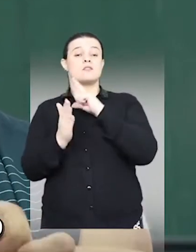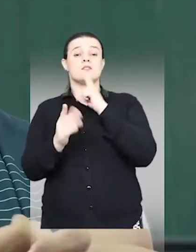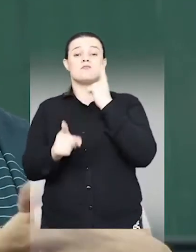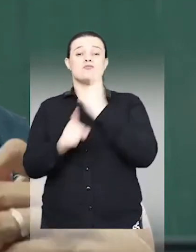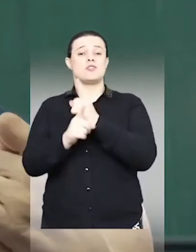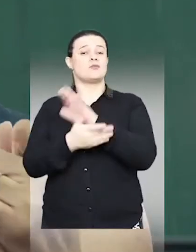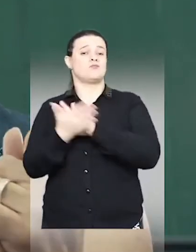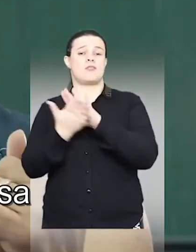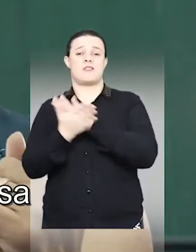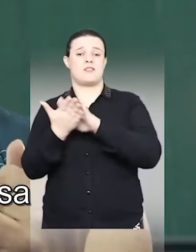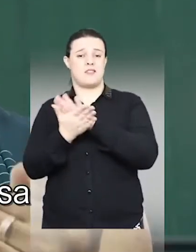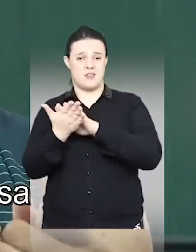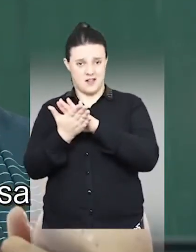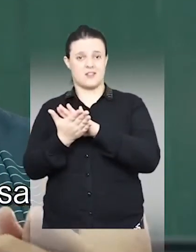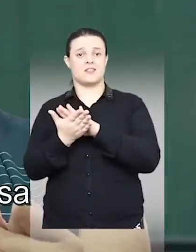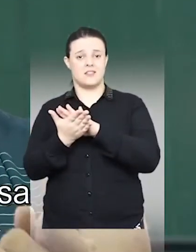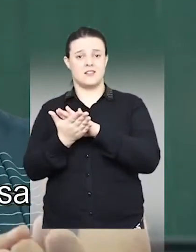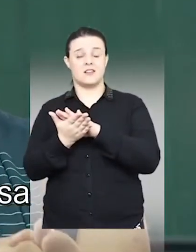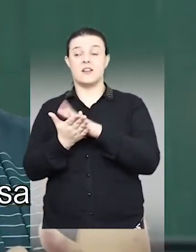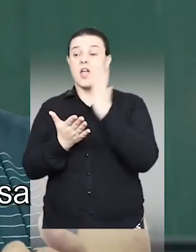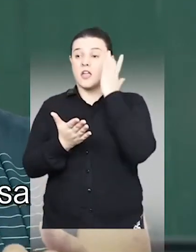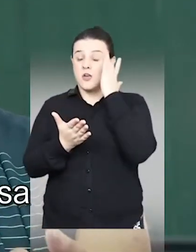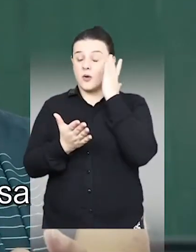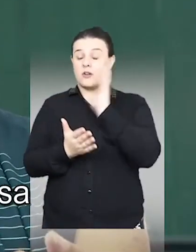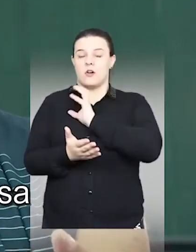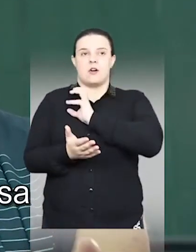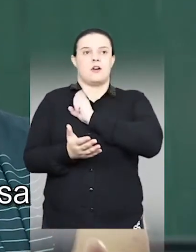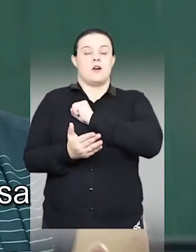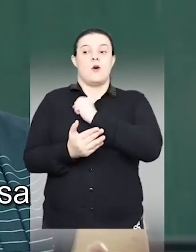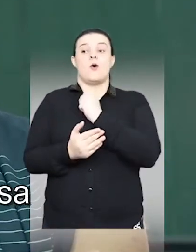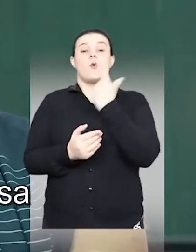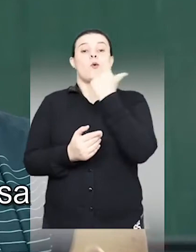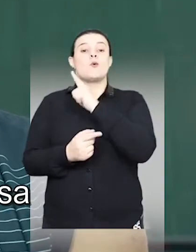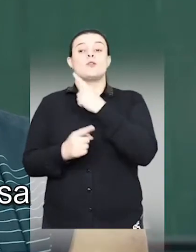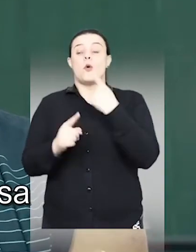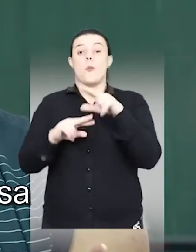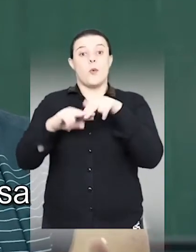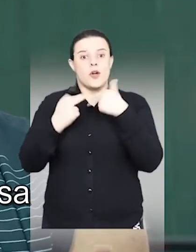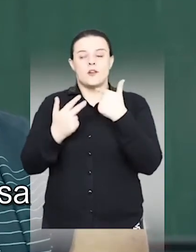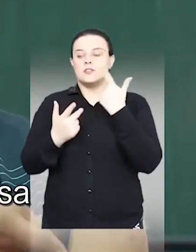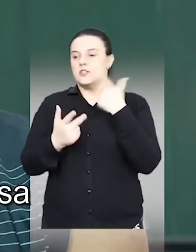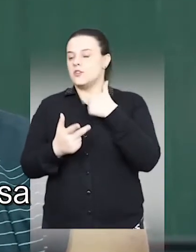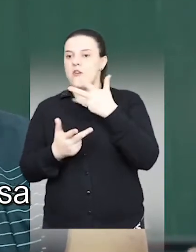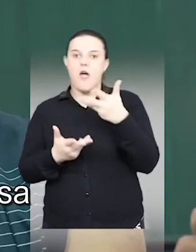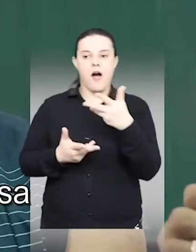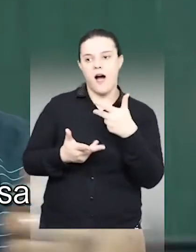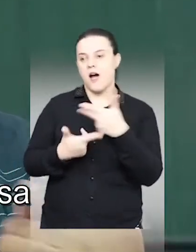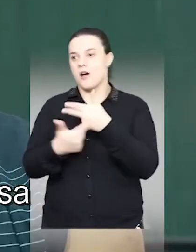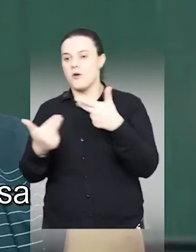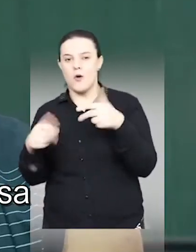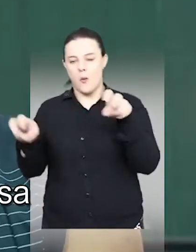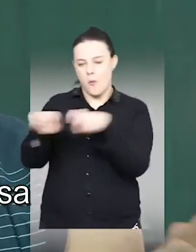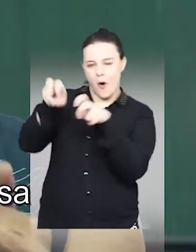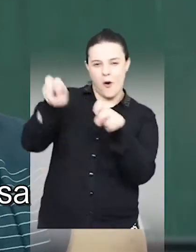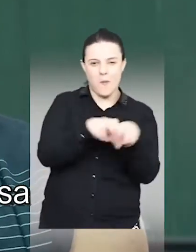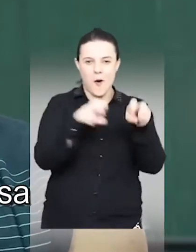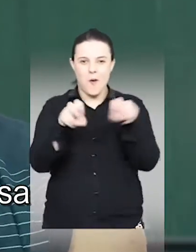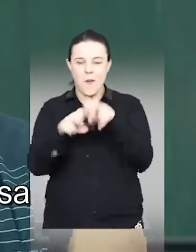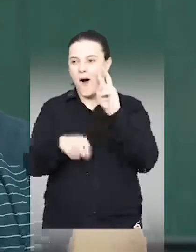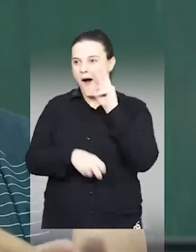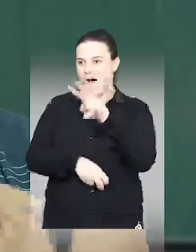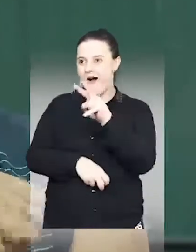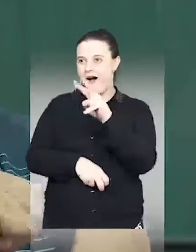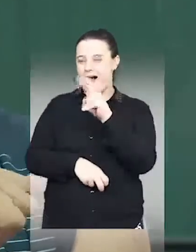e eu acho que o que me apaixonou mesmo foi essa adrenalina, batida de cadeira